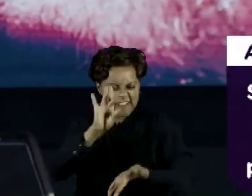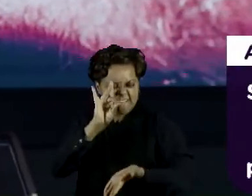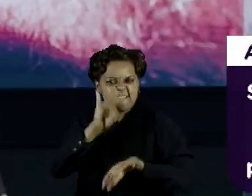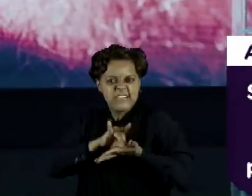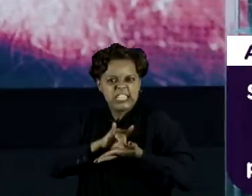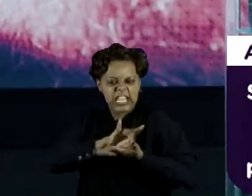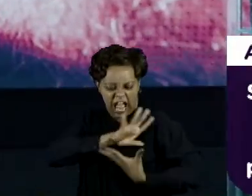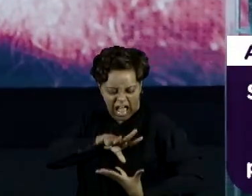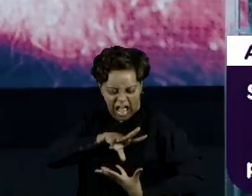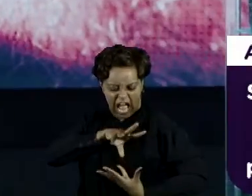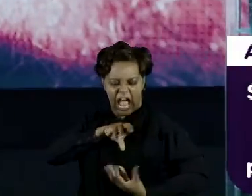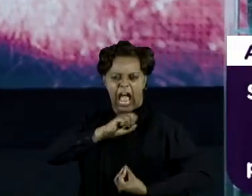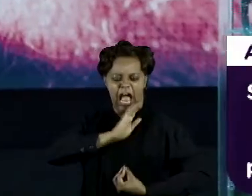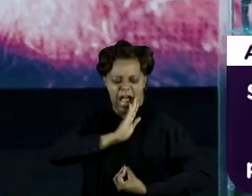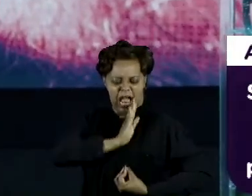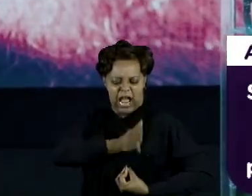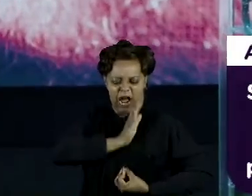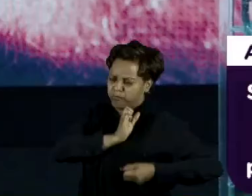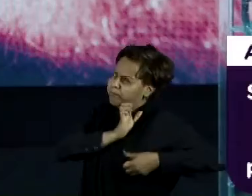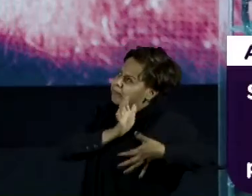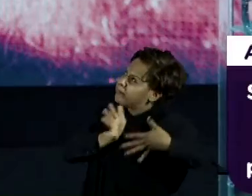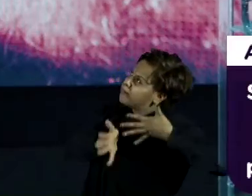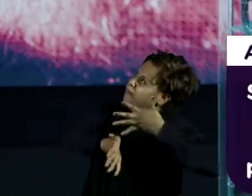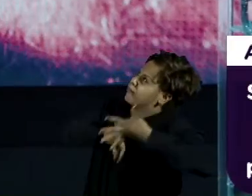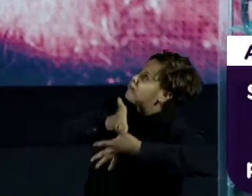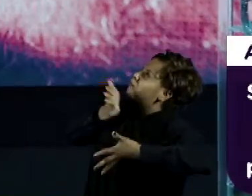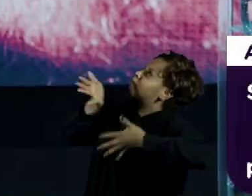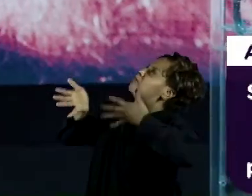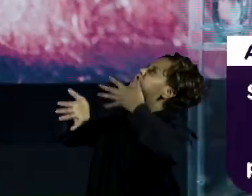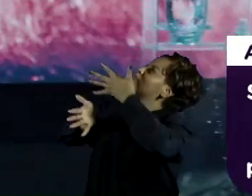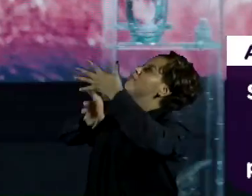do teu coração. Então, se você hoje está aqui